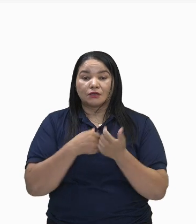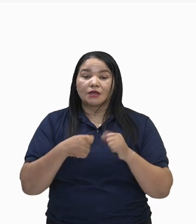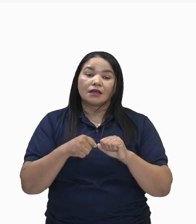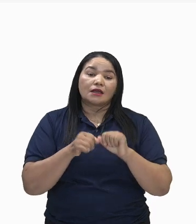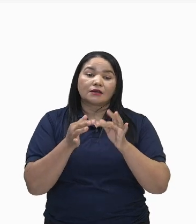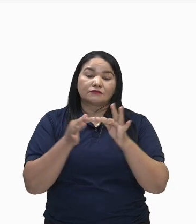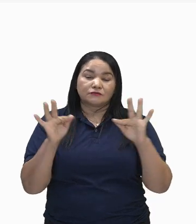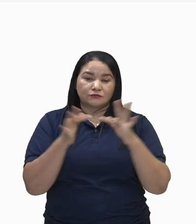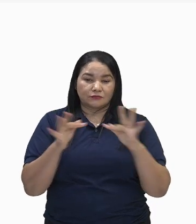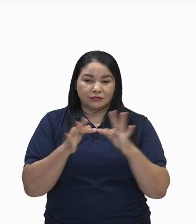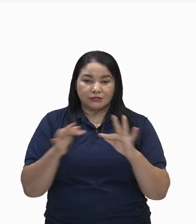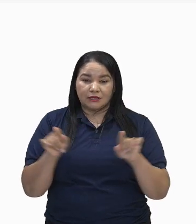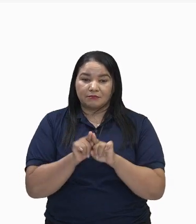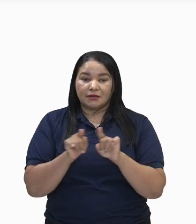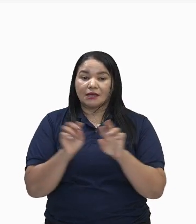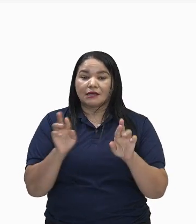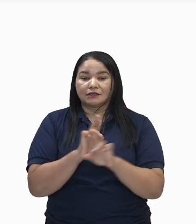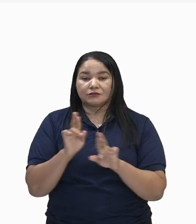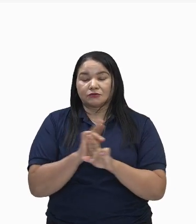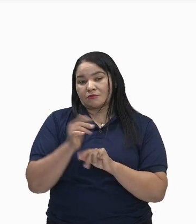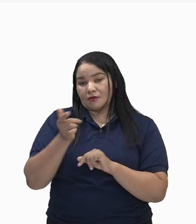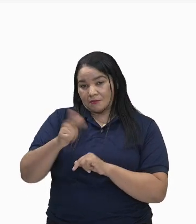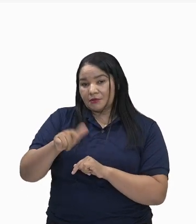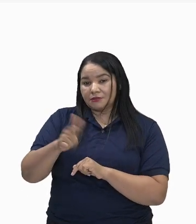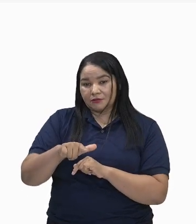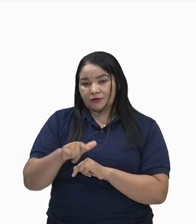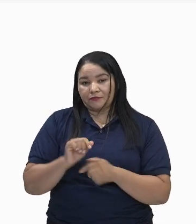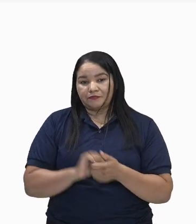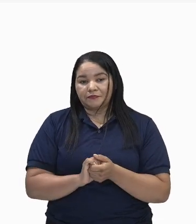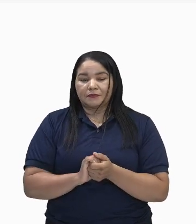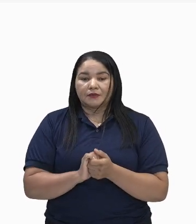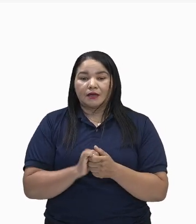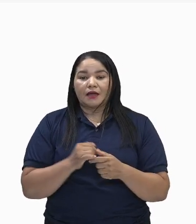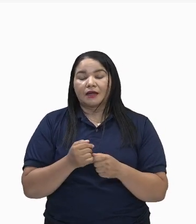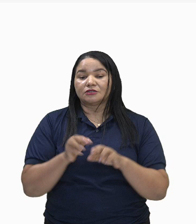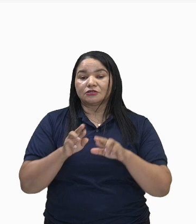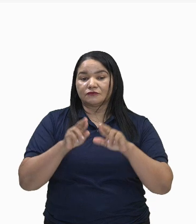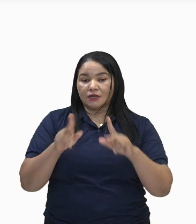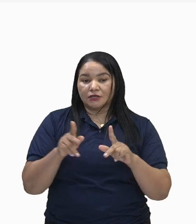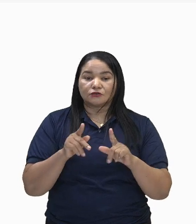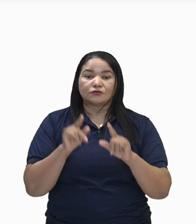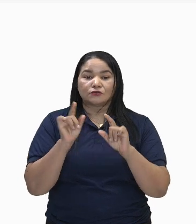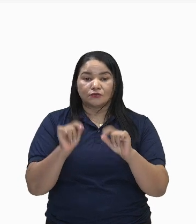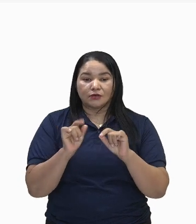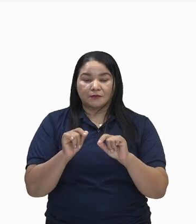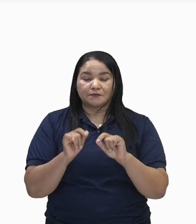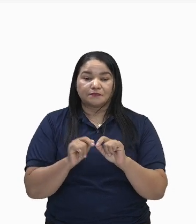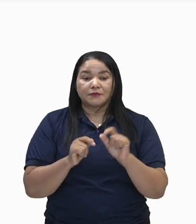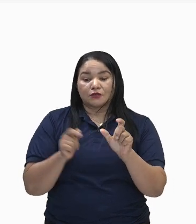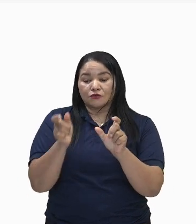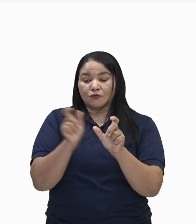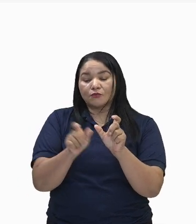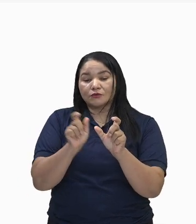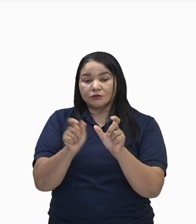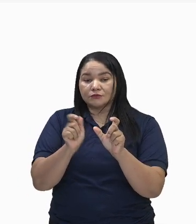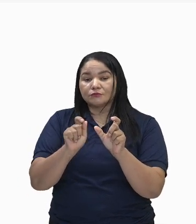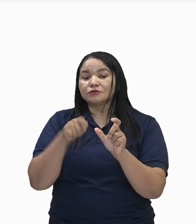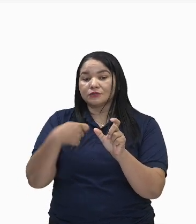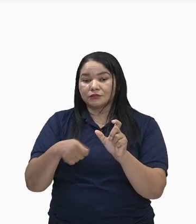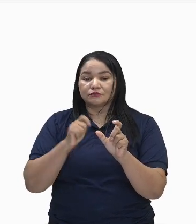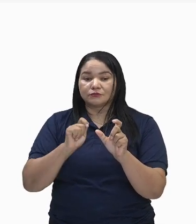se relaciona com repetição. O que a difere do polissíndeto é que a anáfora